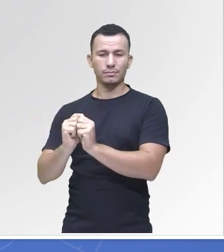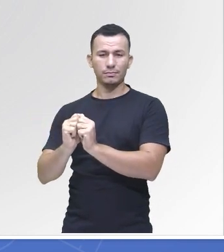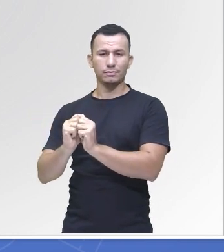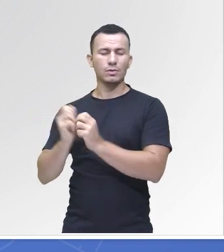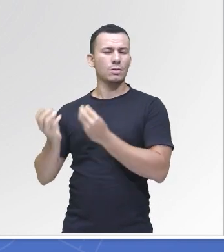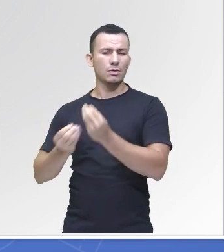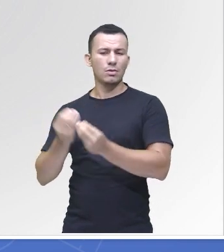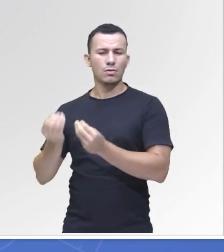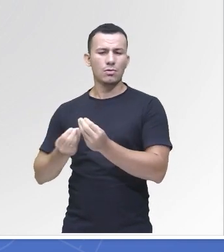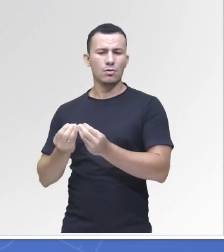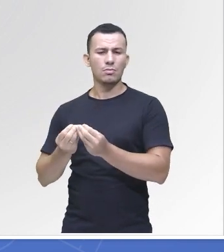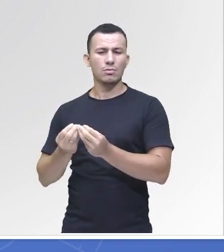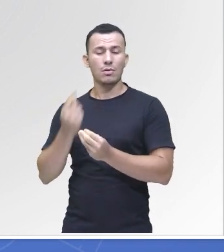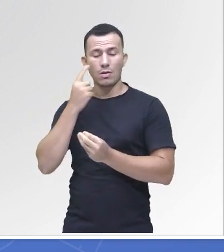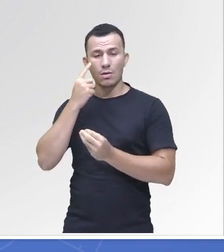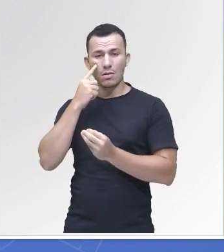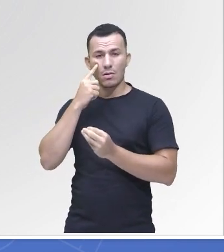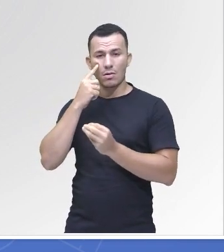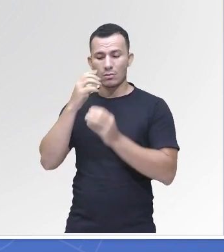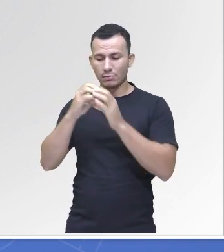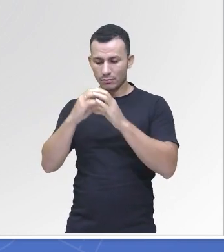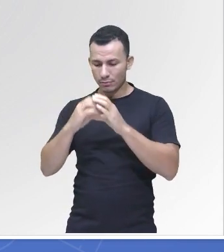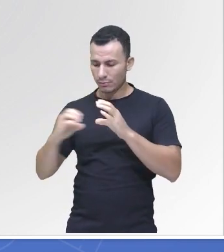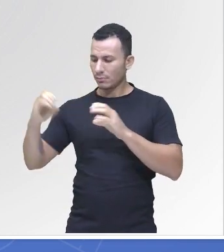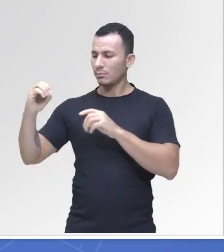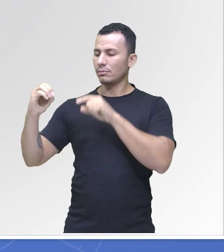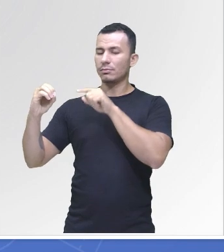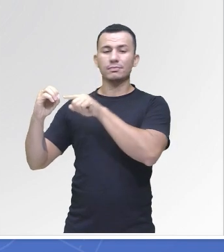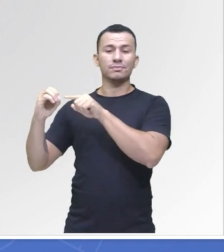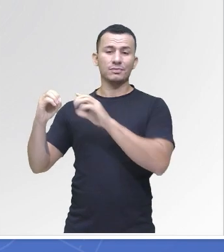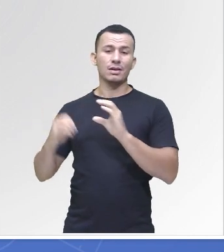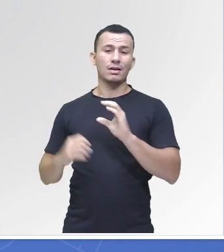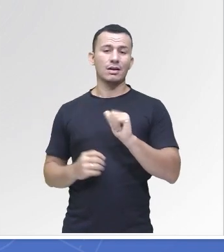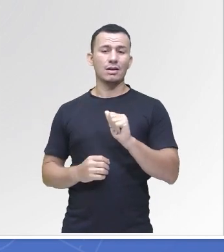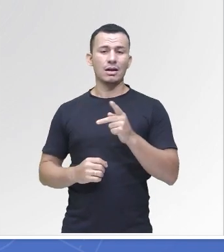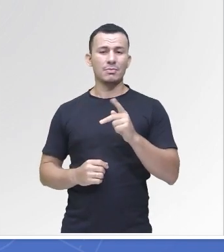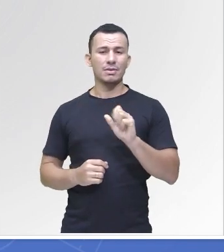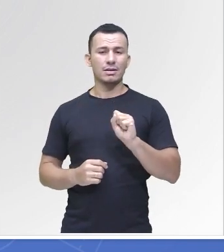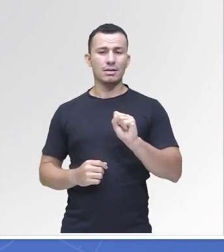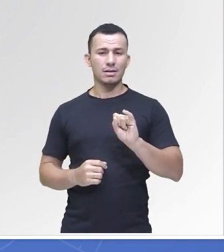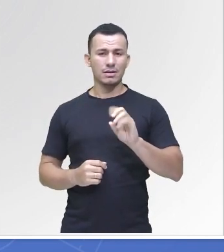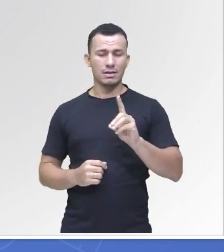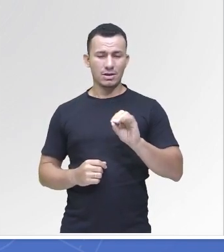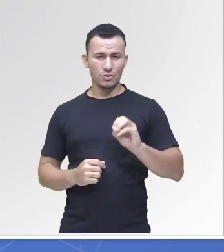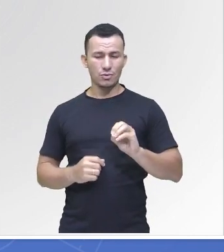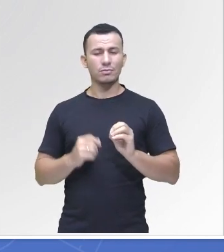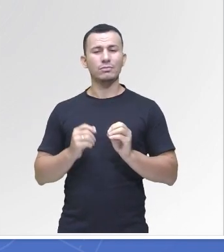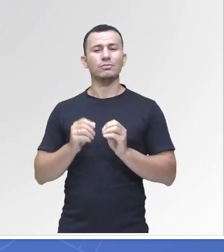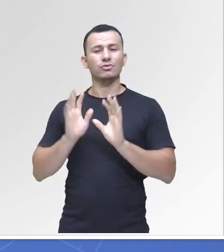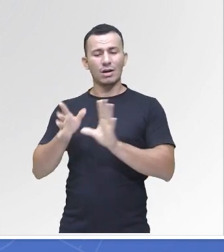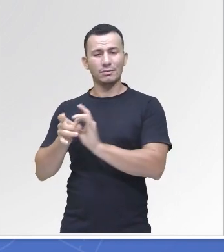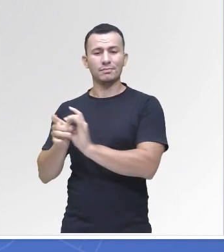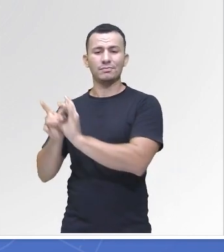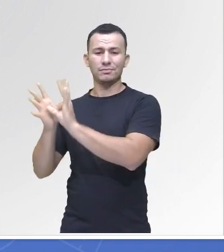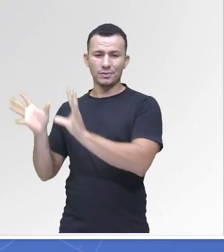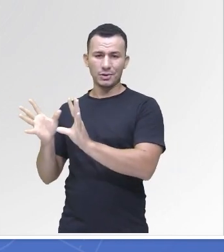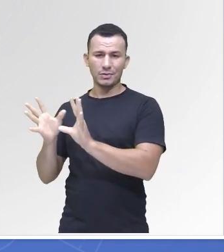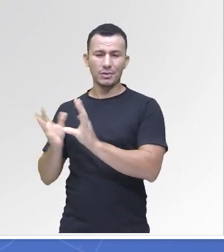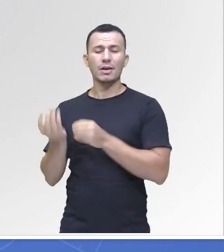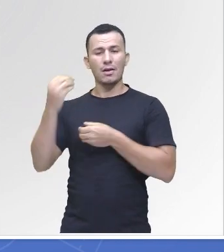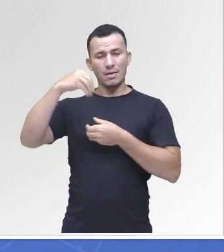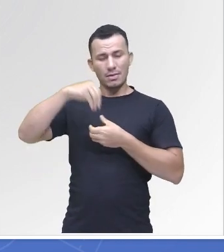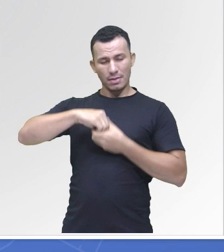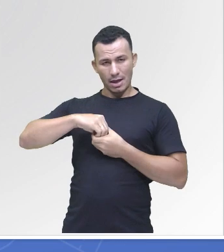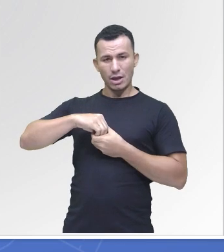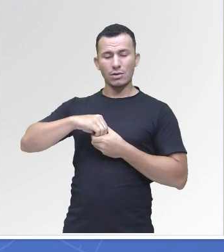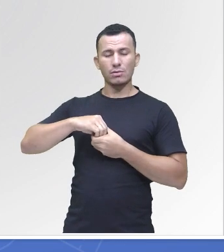de fusão, olha quem é liberado, o capsídeo é liberado nesse processo. E aqui dentro o que eu tenho? O gene, né?